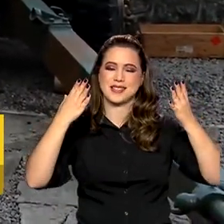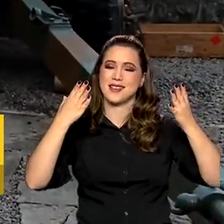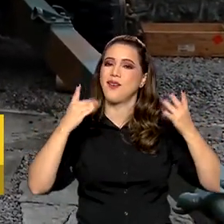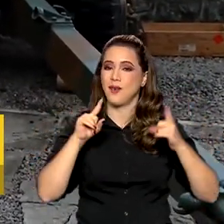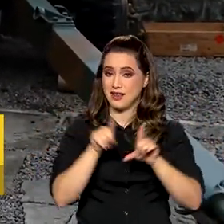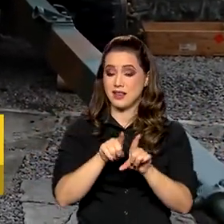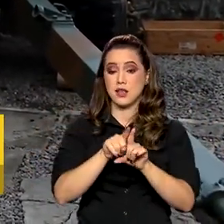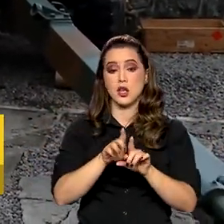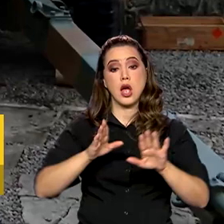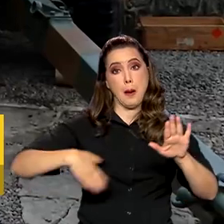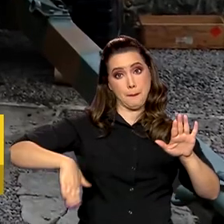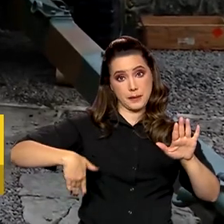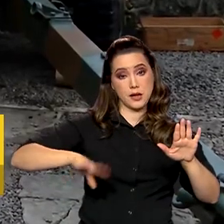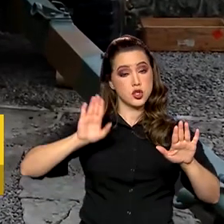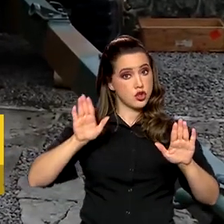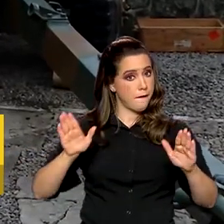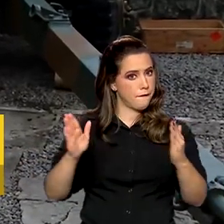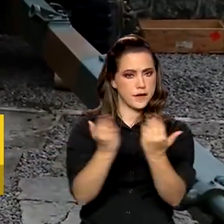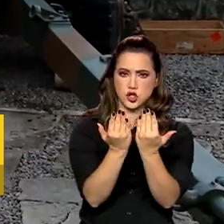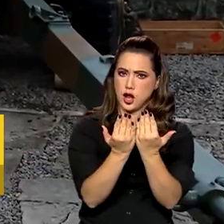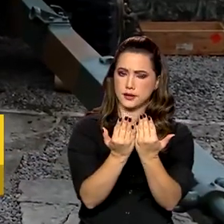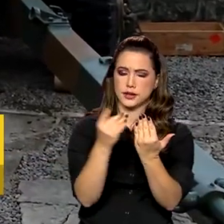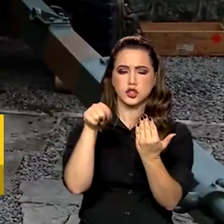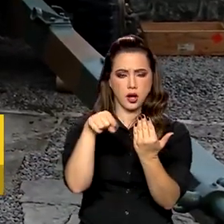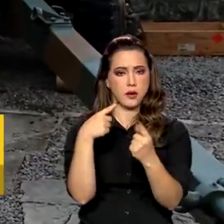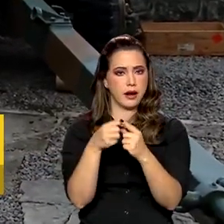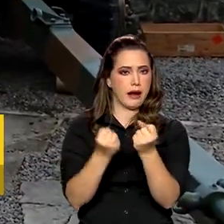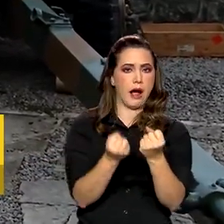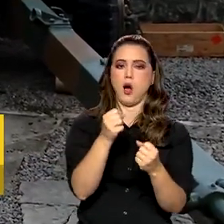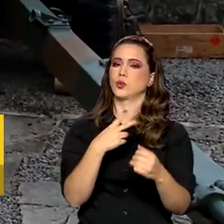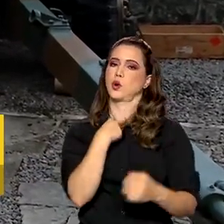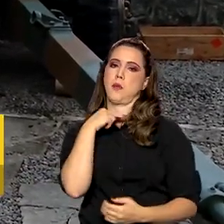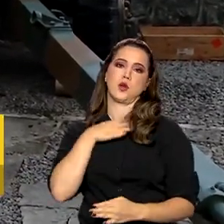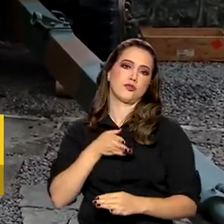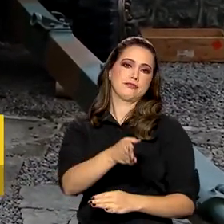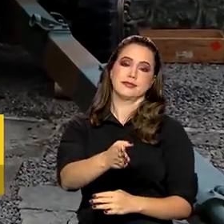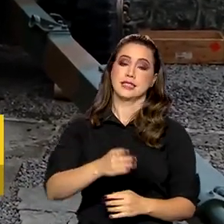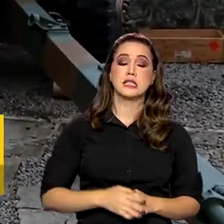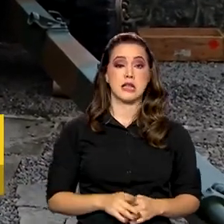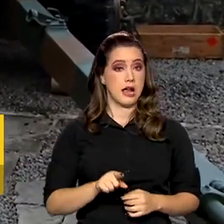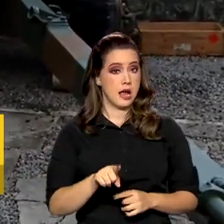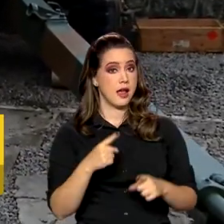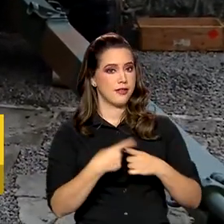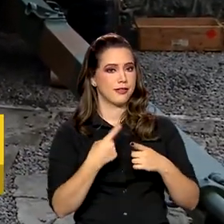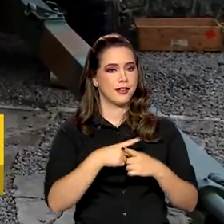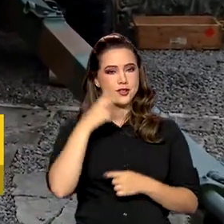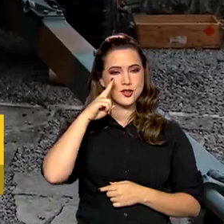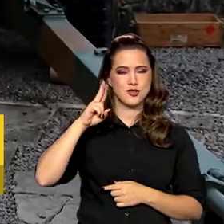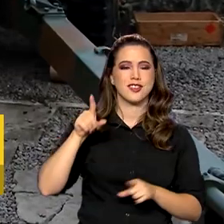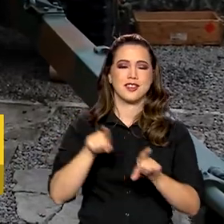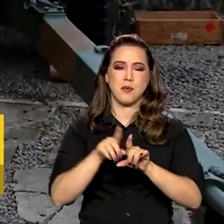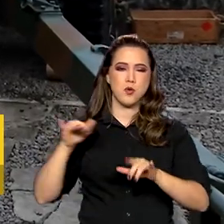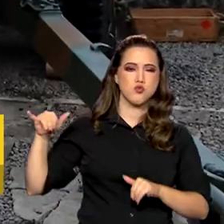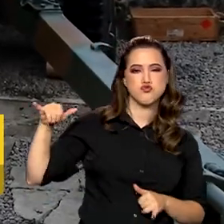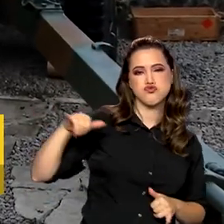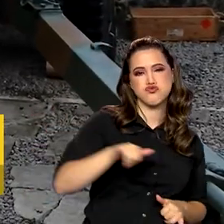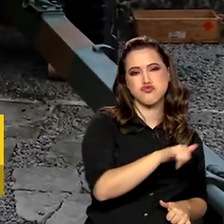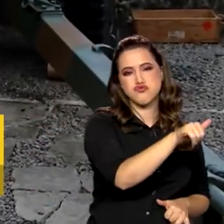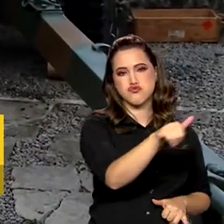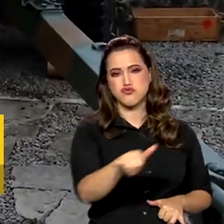está interditada para carros desde agora de manhã para essa festa. Vai ter show aéreo da Esquadrilha da